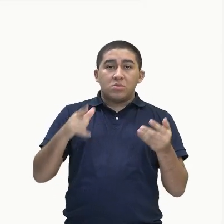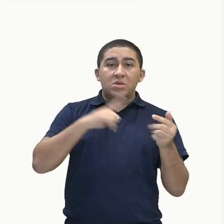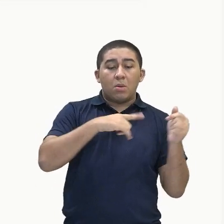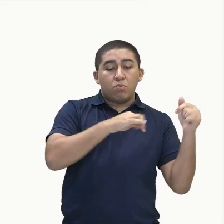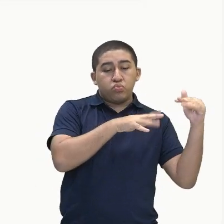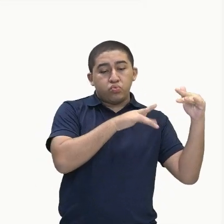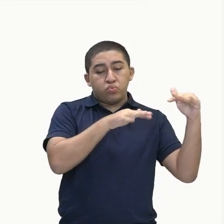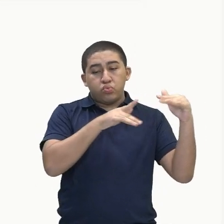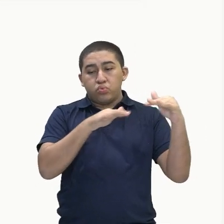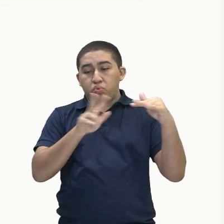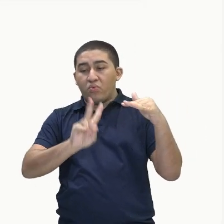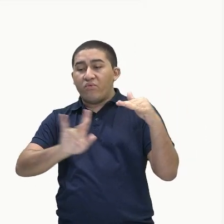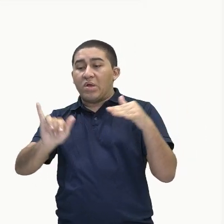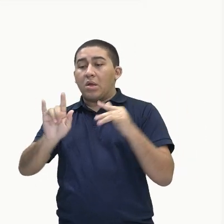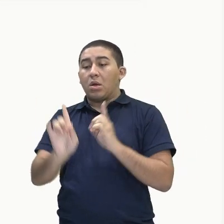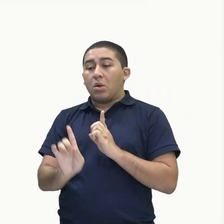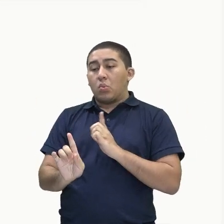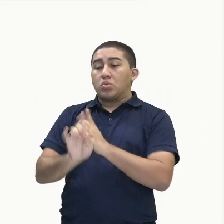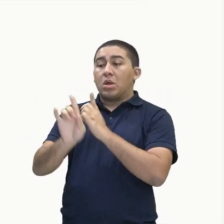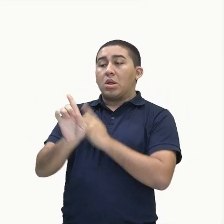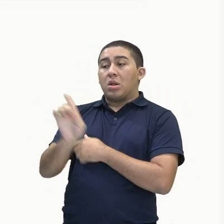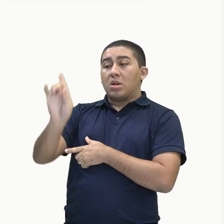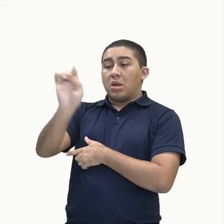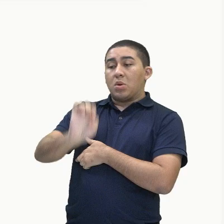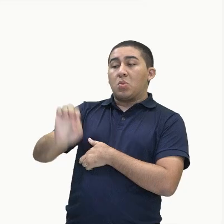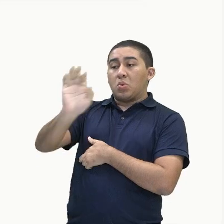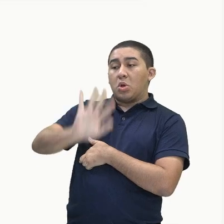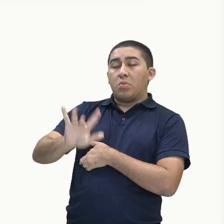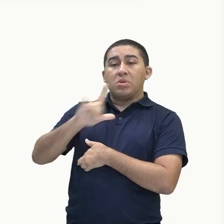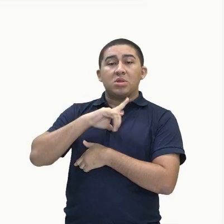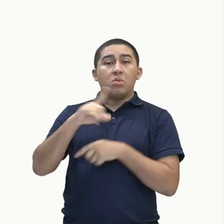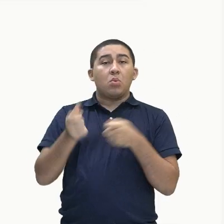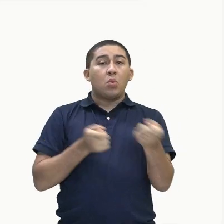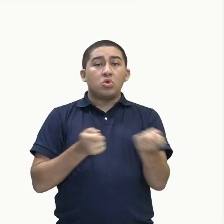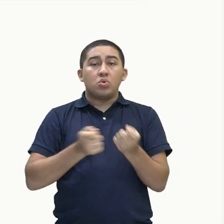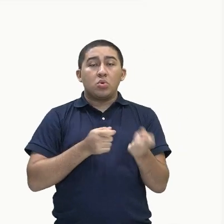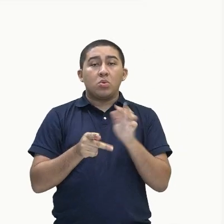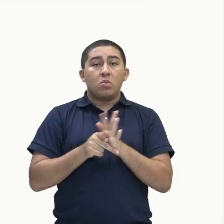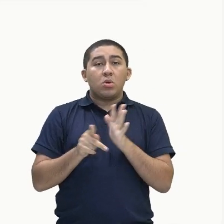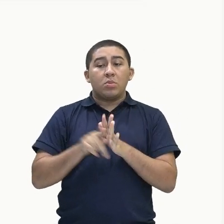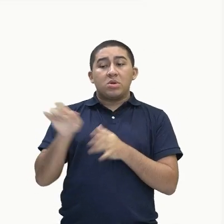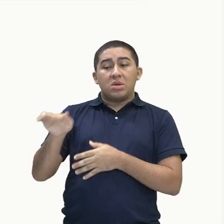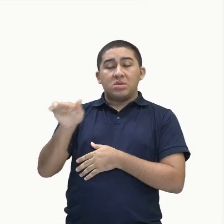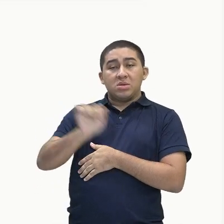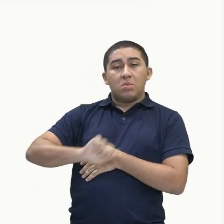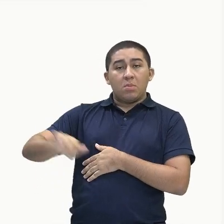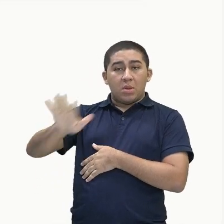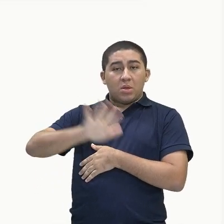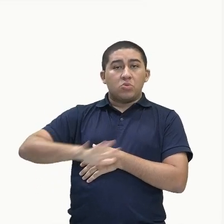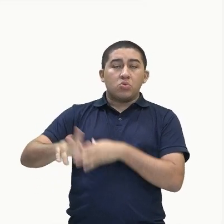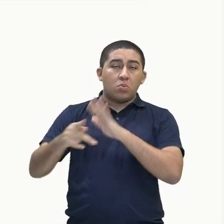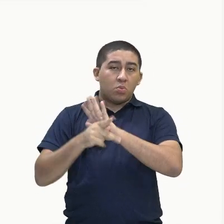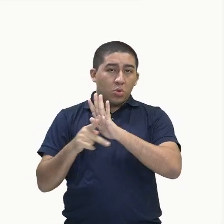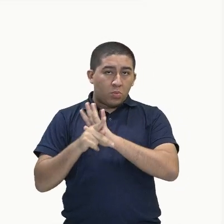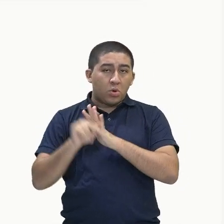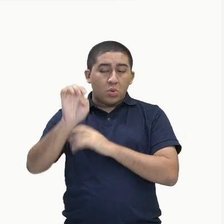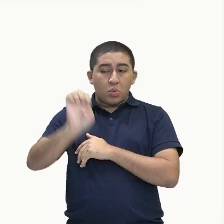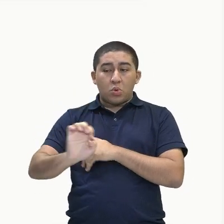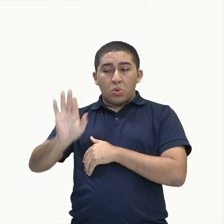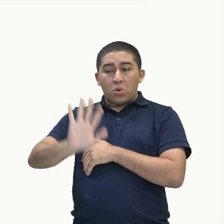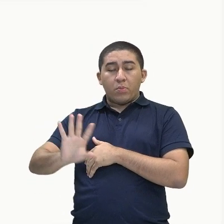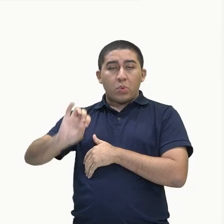direção à Europa, onde vai ajudar a regular o clima naquele continente ou